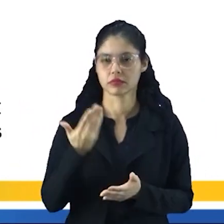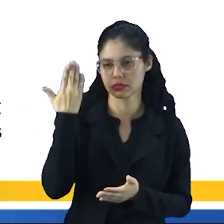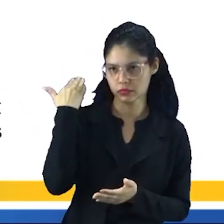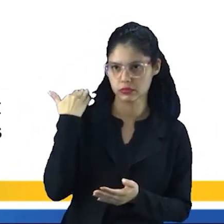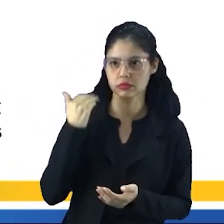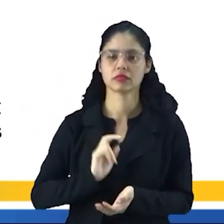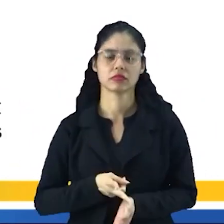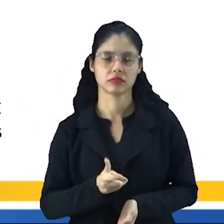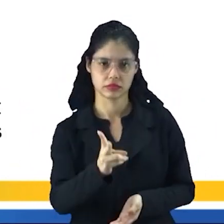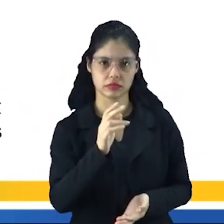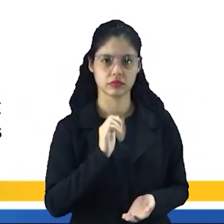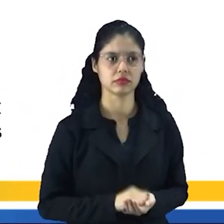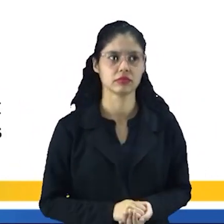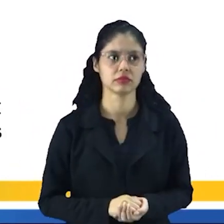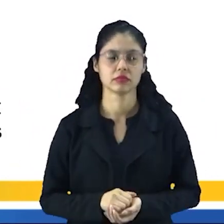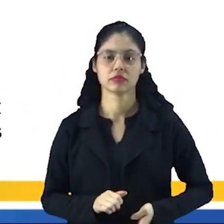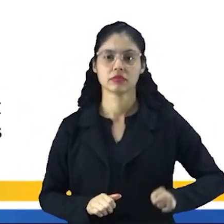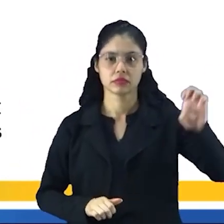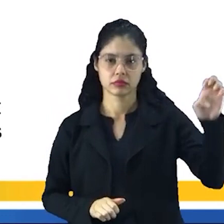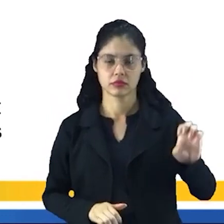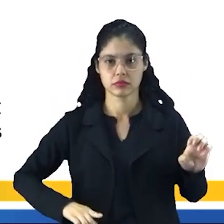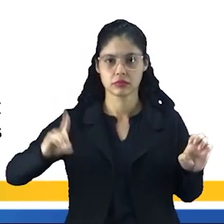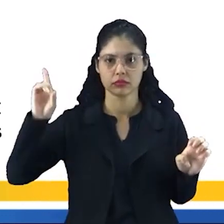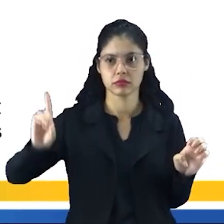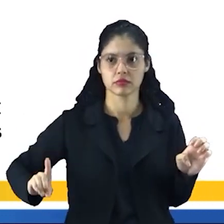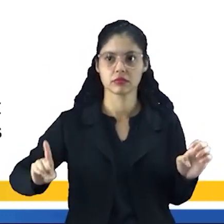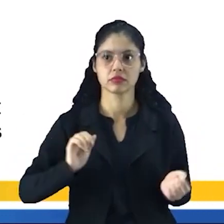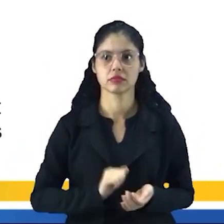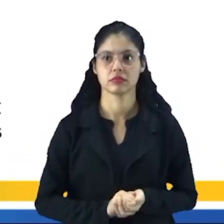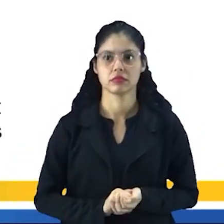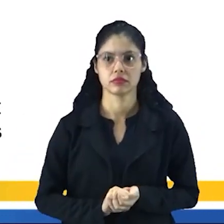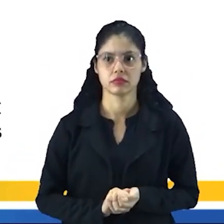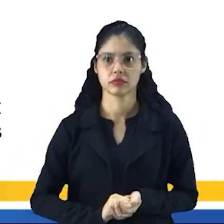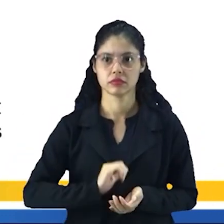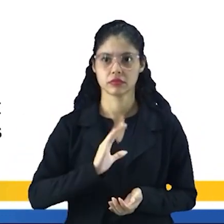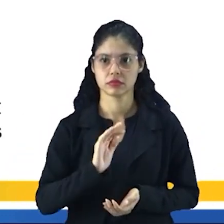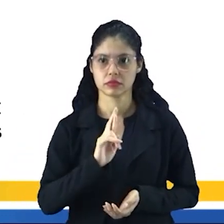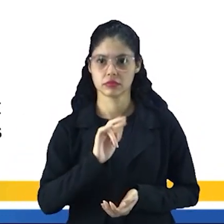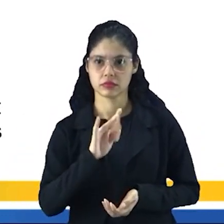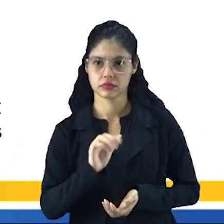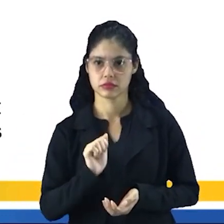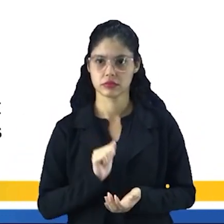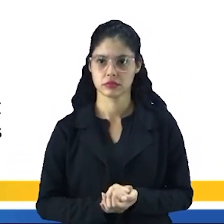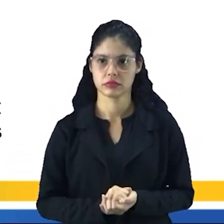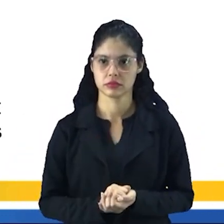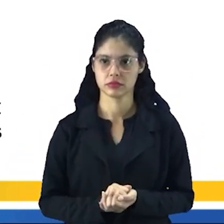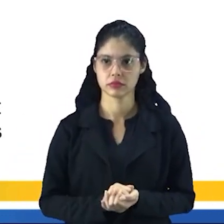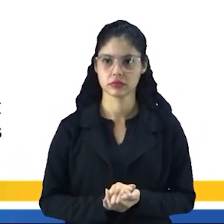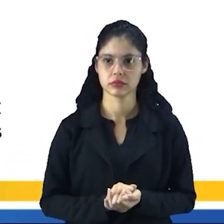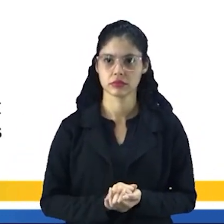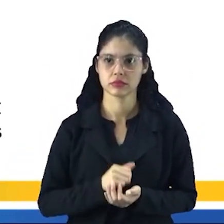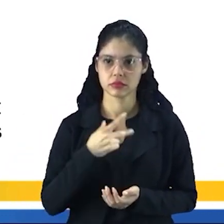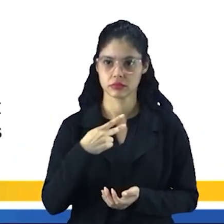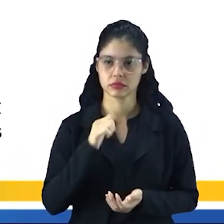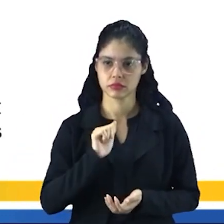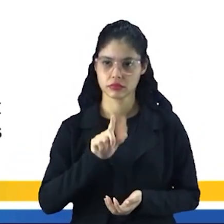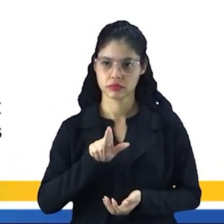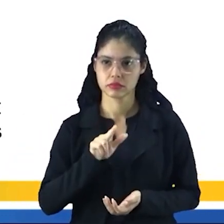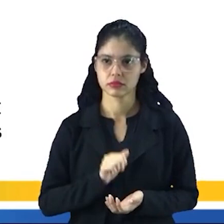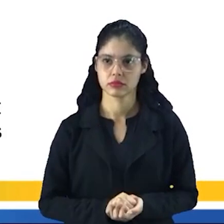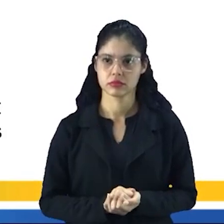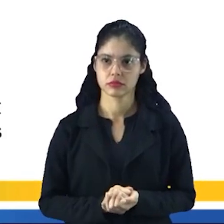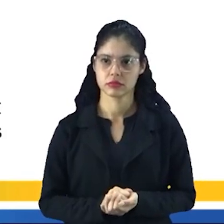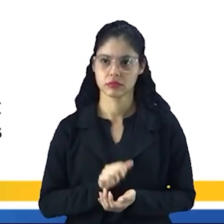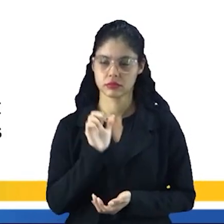está atrás e assim por diante. Então, da esquerda para a direita eu tenho Tristan Tzara, atrás Paul